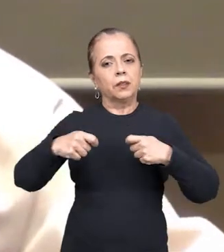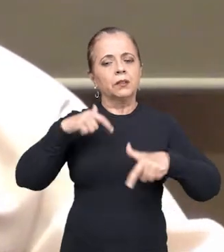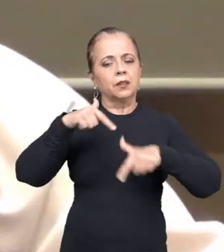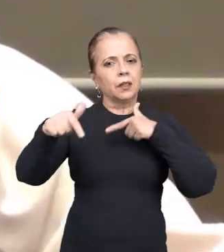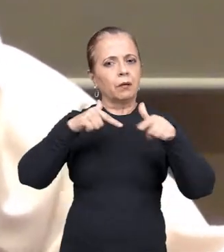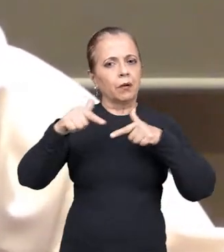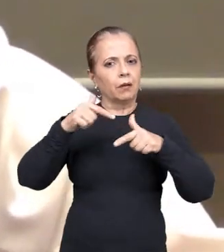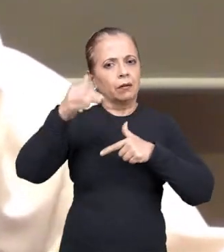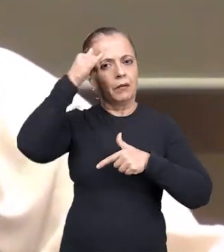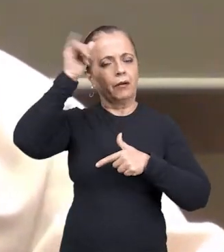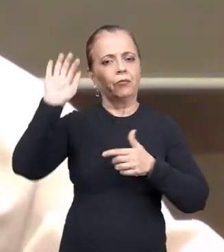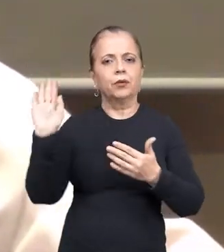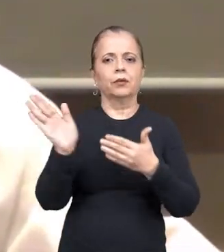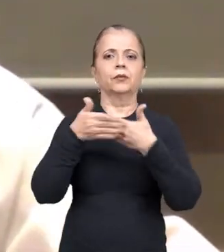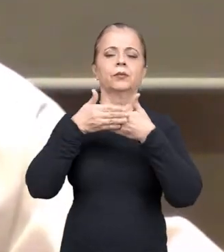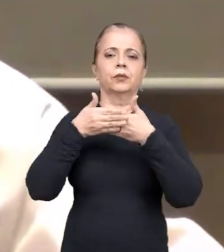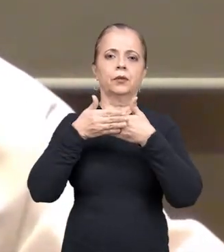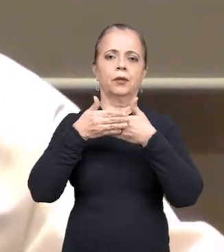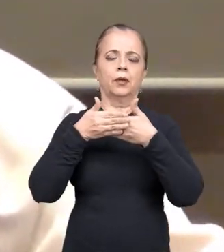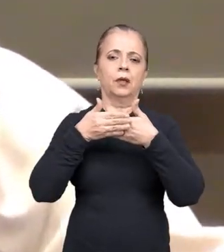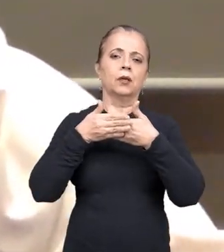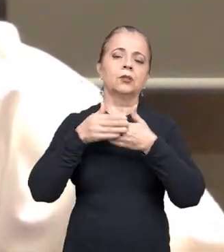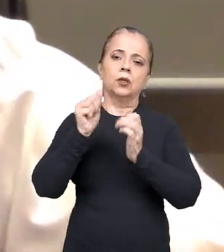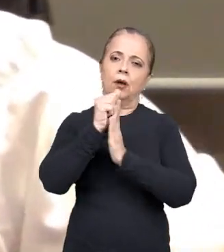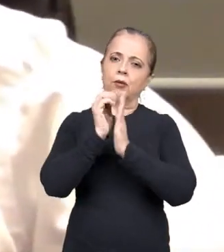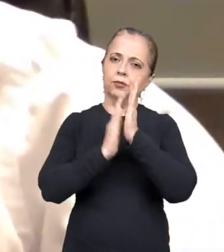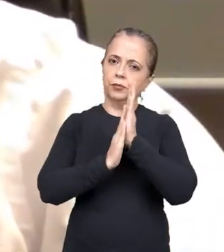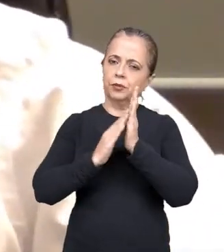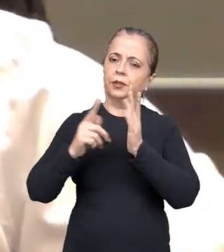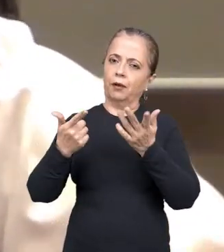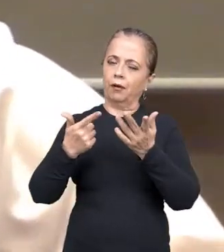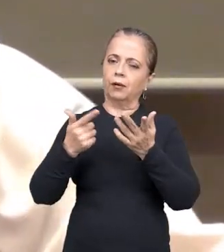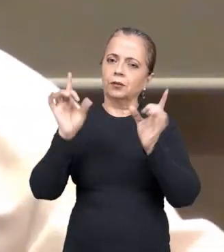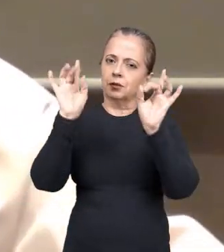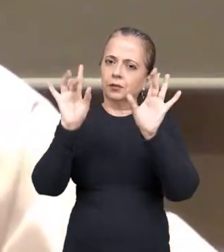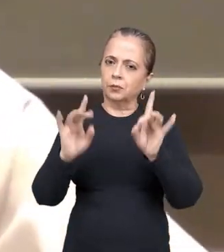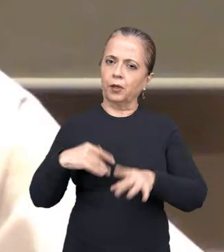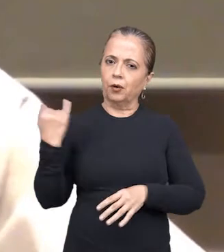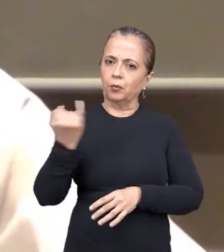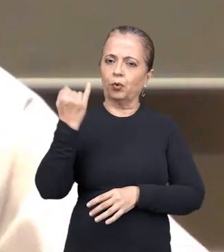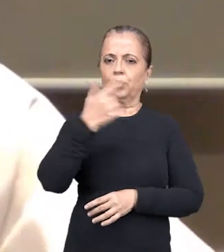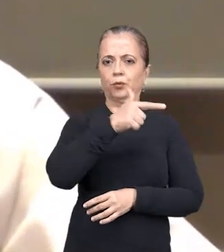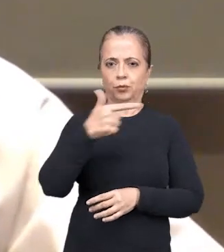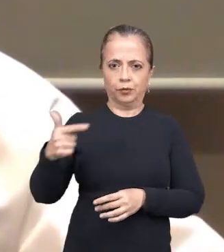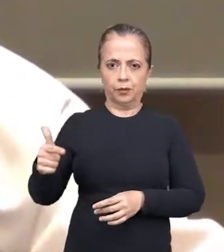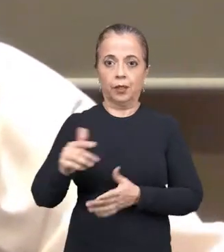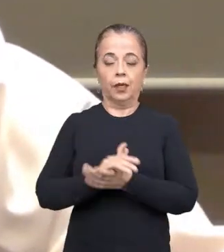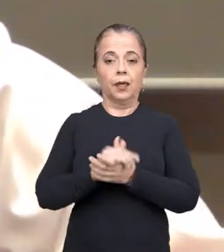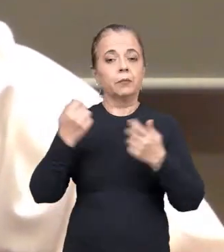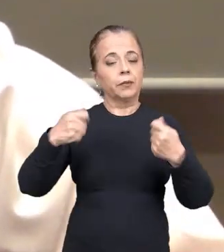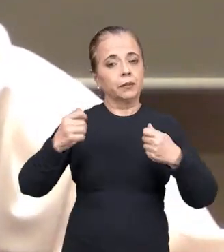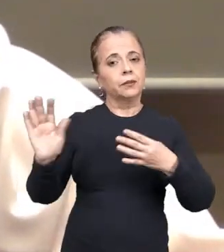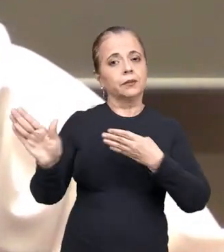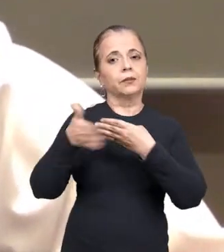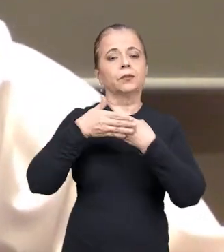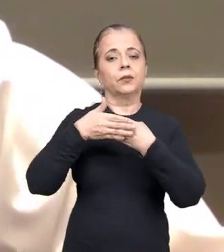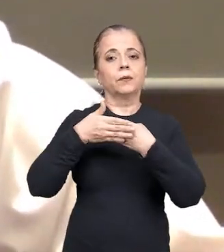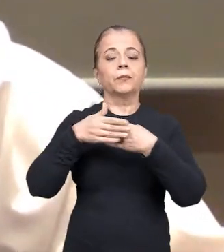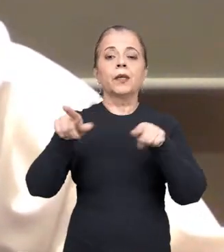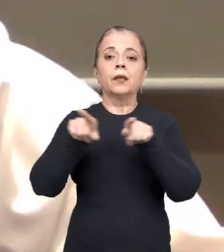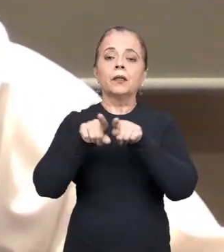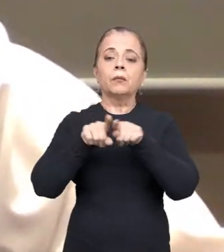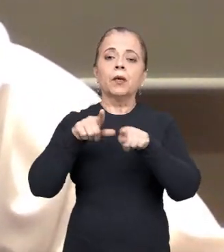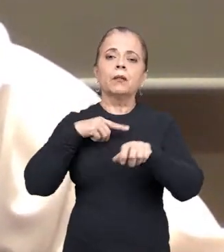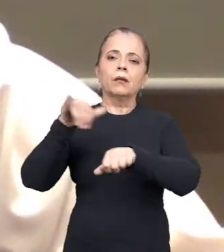e de funcionamento de atividades não essenciais. Além disso, foi indicada também a necessidade